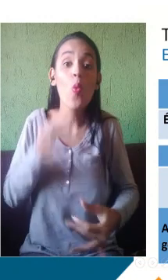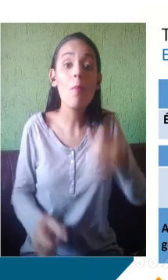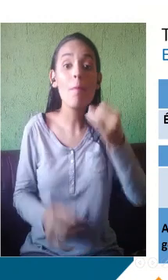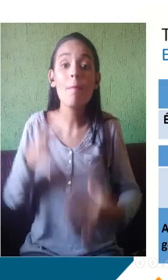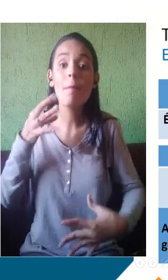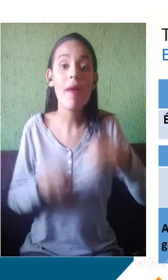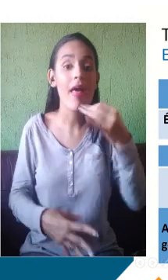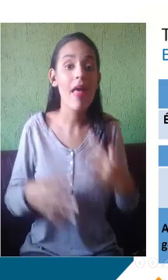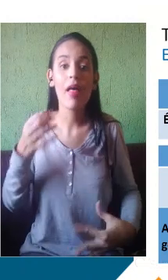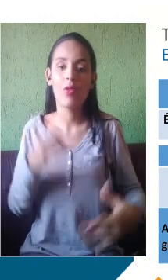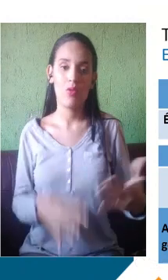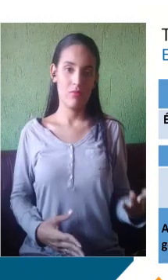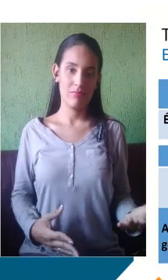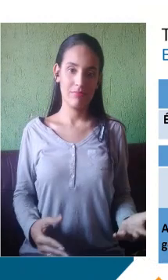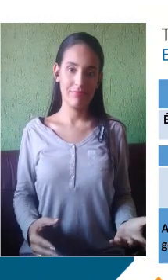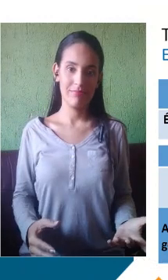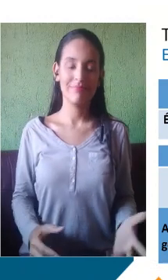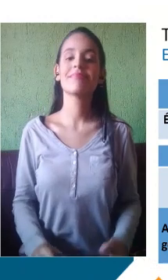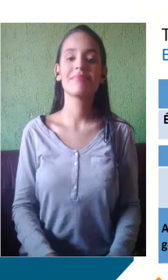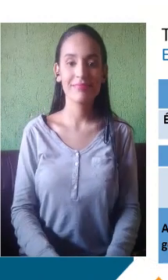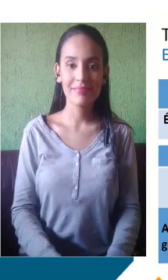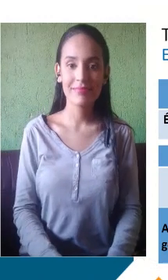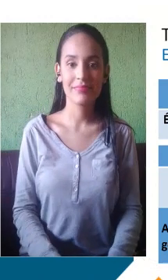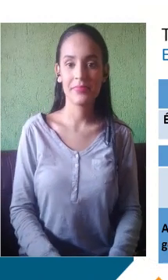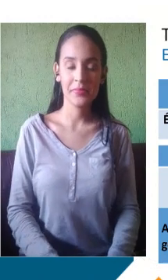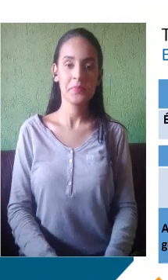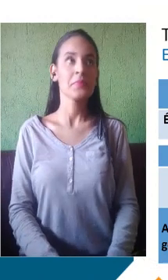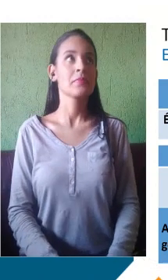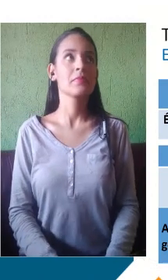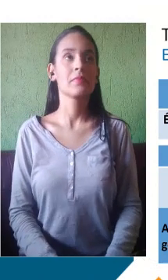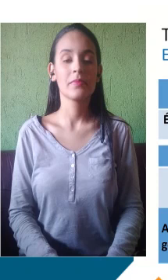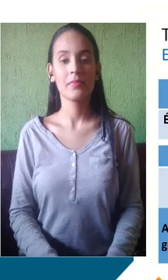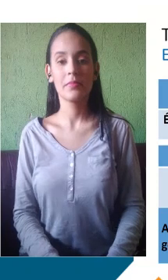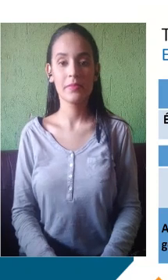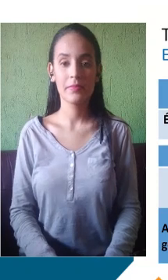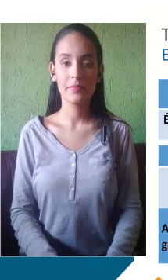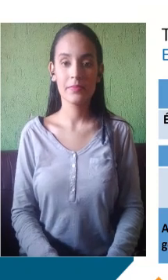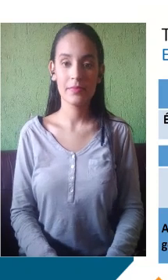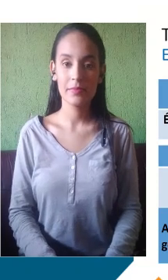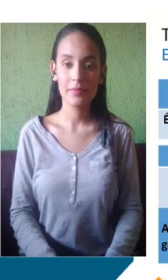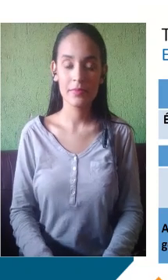argumento, certo? Vejam que o argumento ele sustenta esse